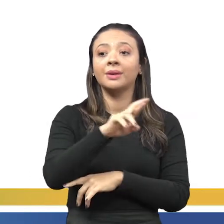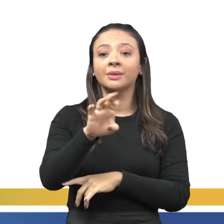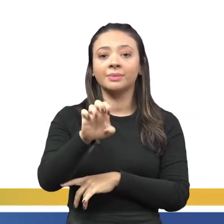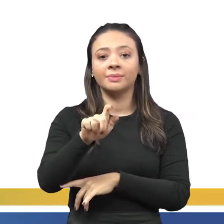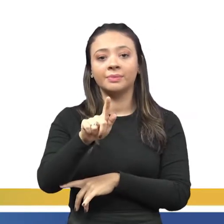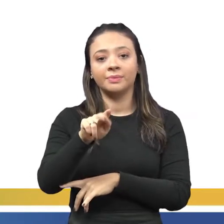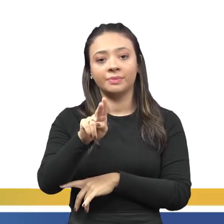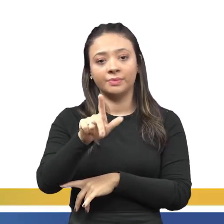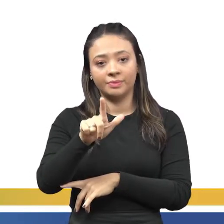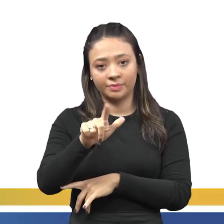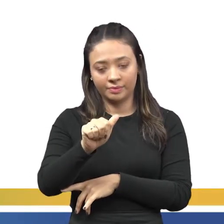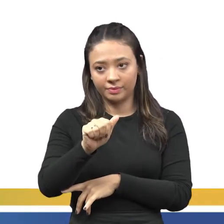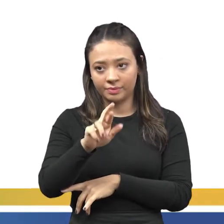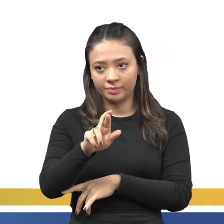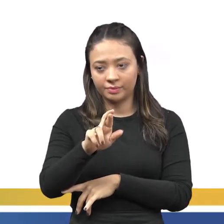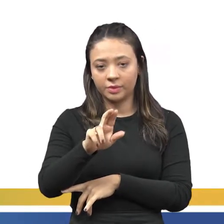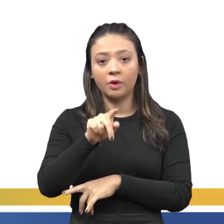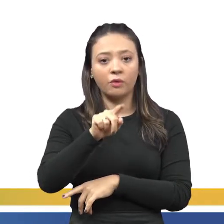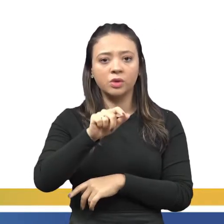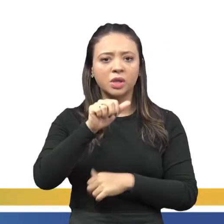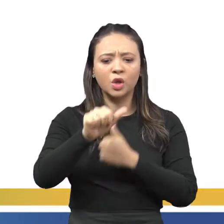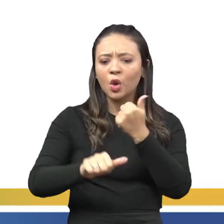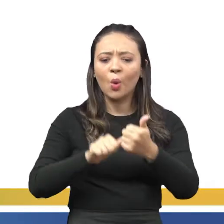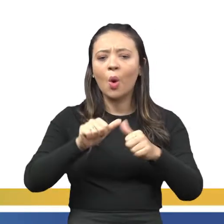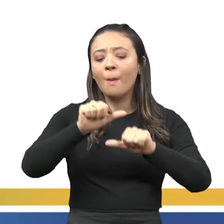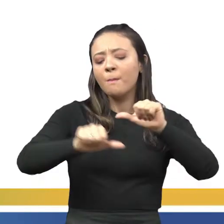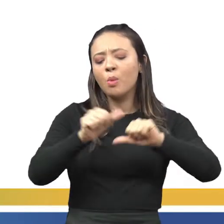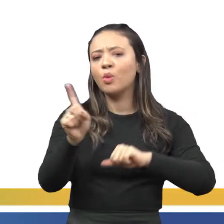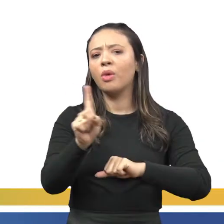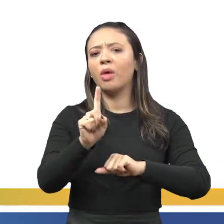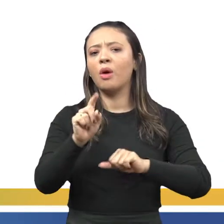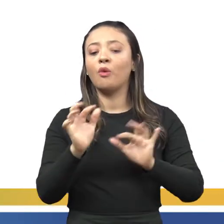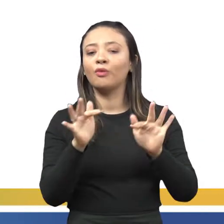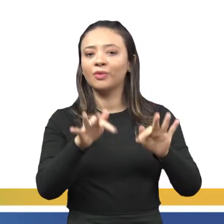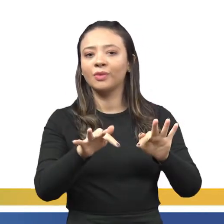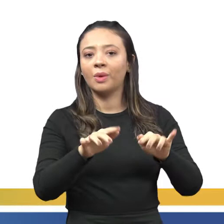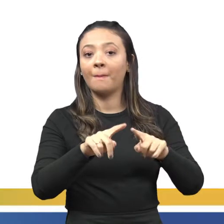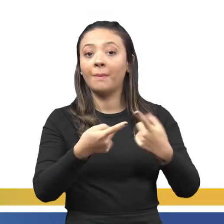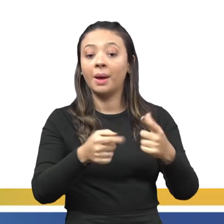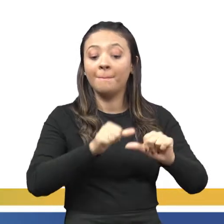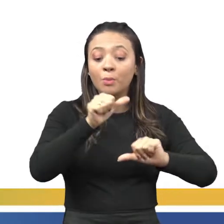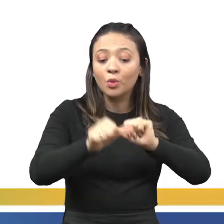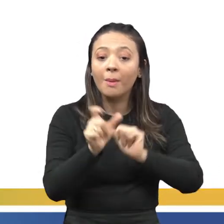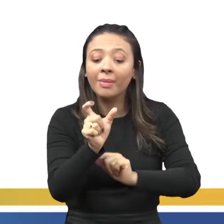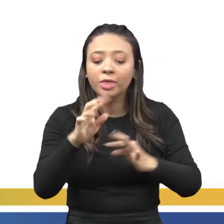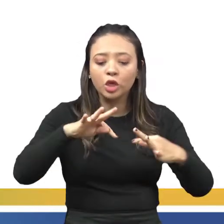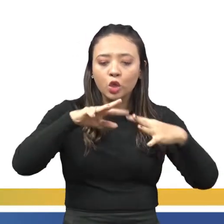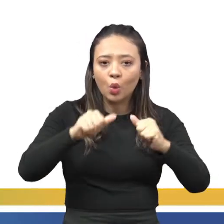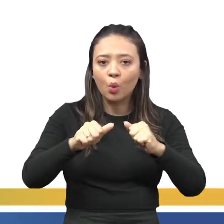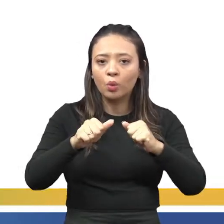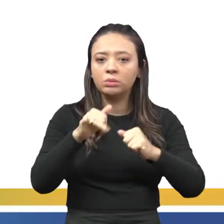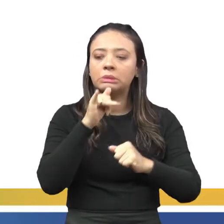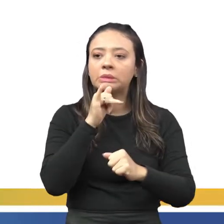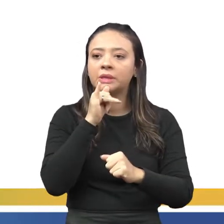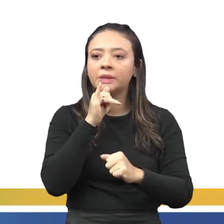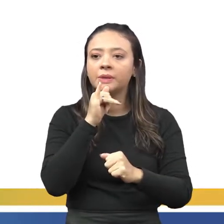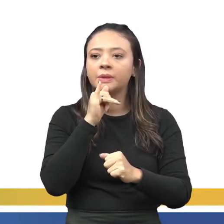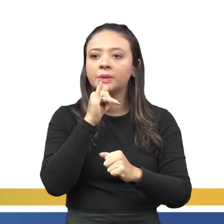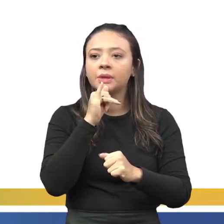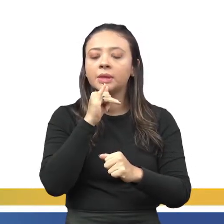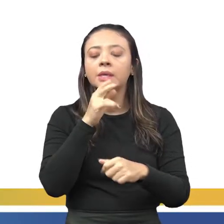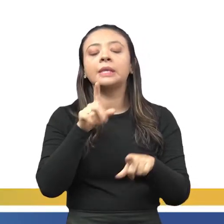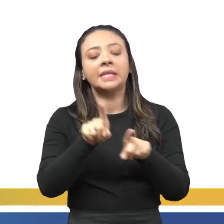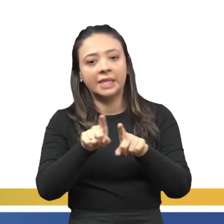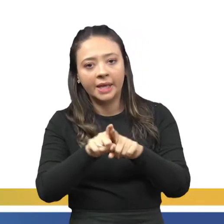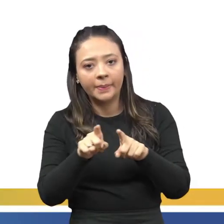que, ao invés de você modificar o final da palavra, vocês vão modificar a palavra completamente. E, inclusive, os plurais